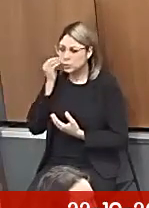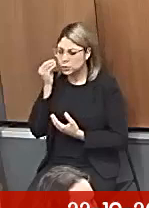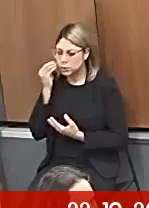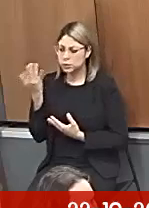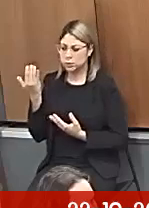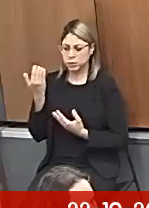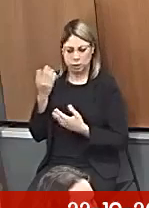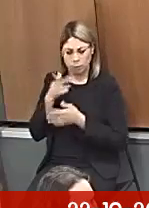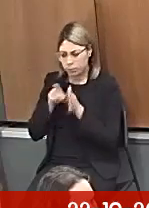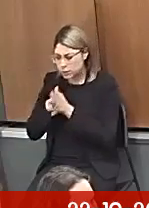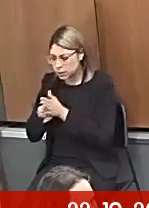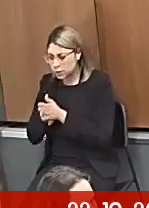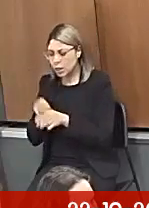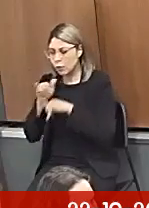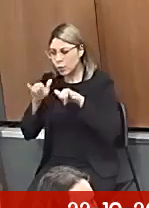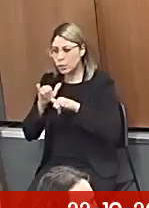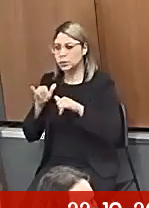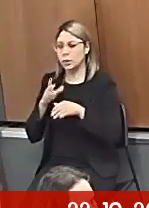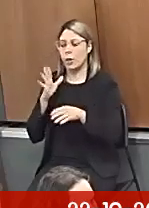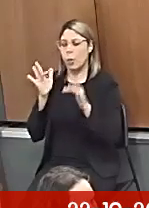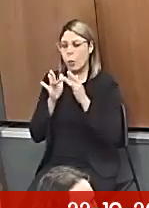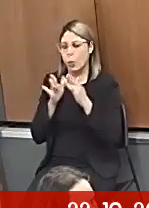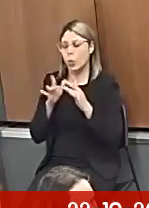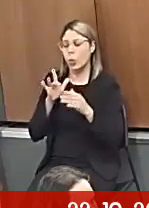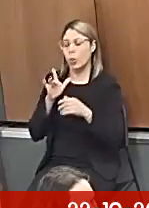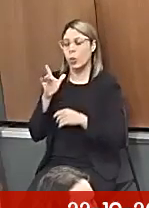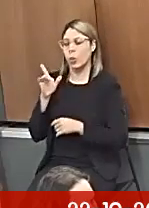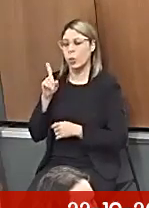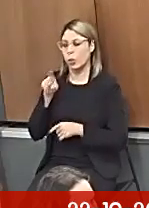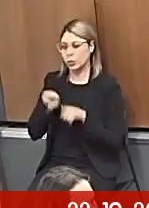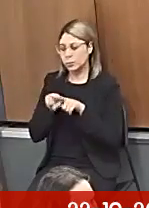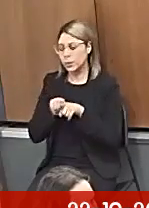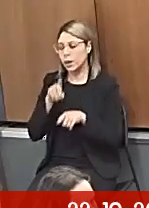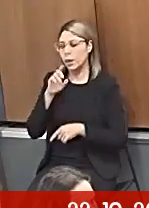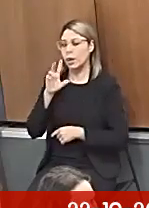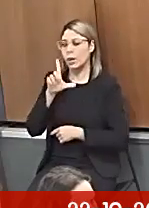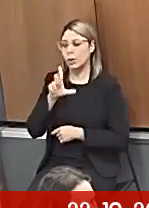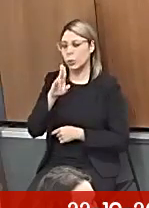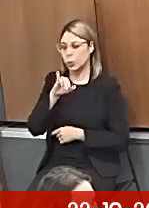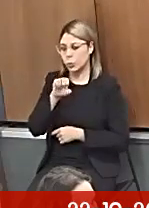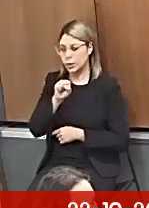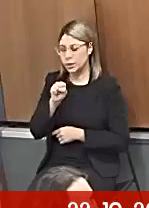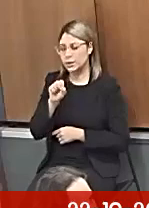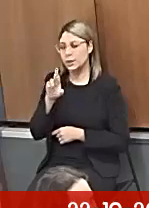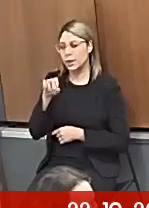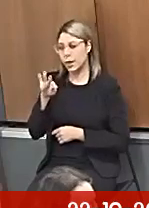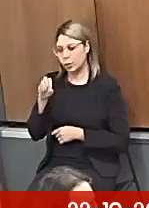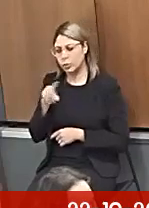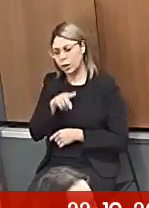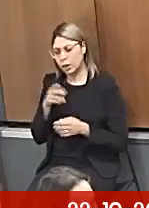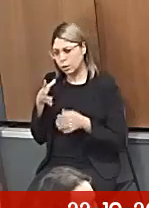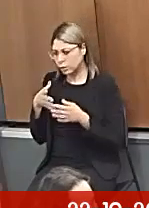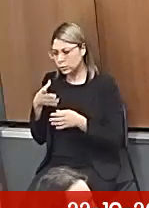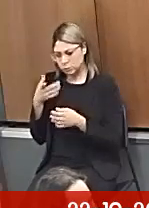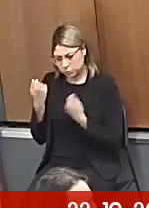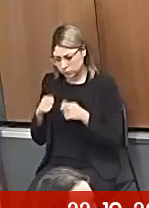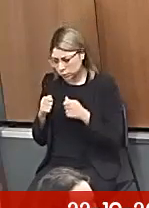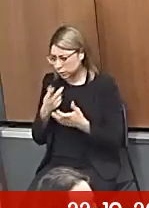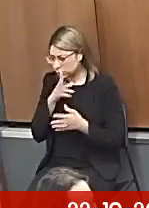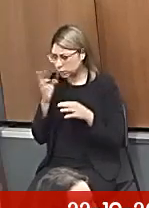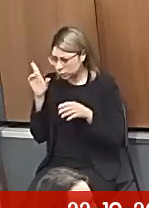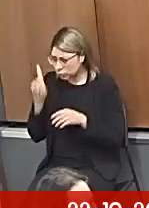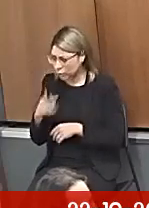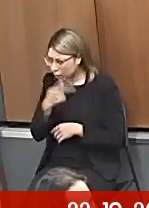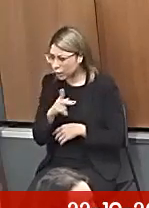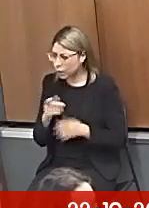de informações, entrei em contato com o doutor Luiz Renato, e ele falou, Ana Paula, ele tem direito à matrícula compulsória, ele não precisa disso. E